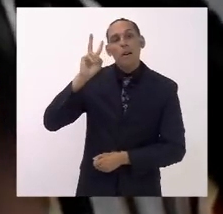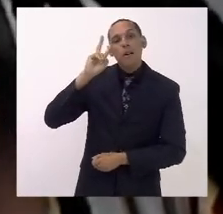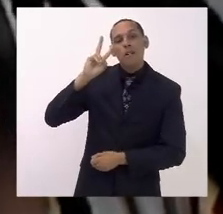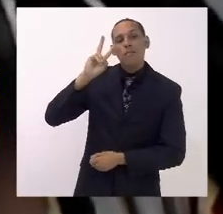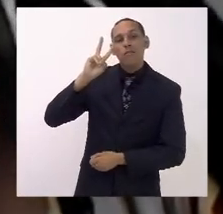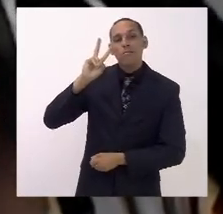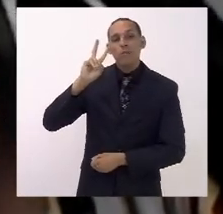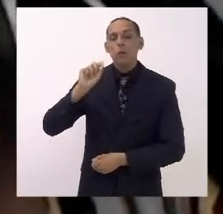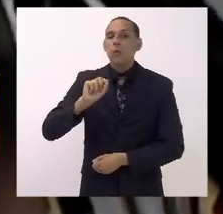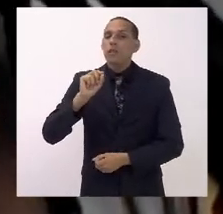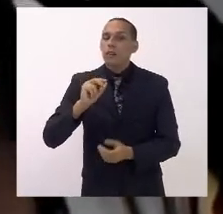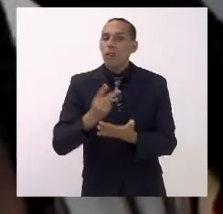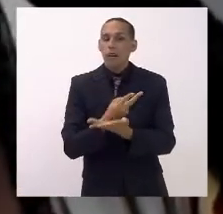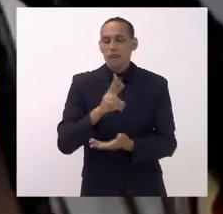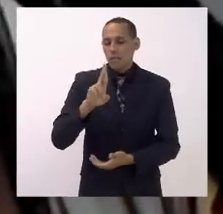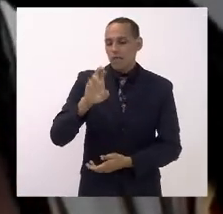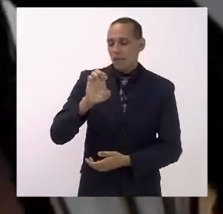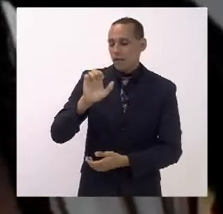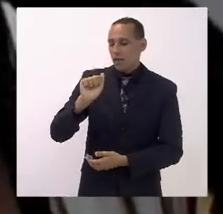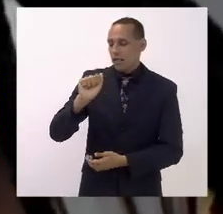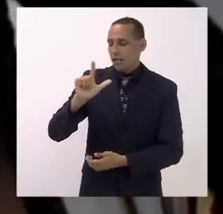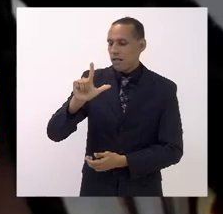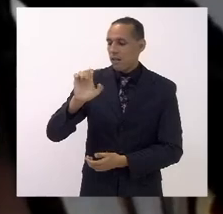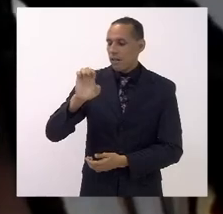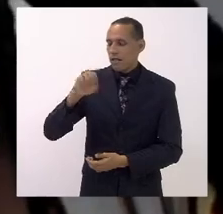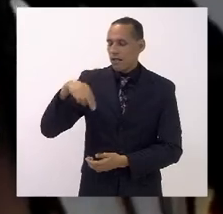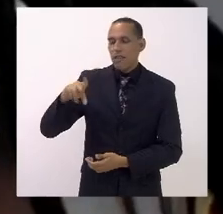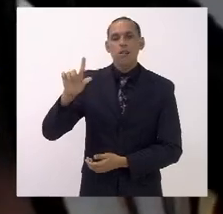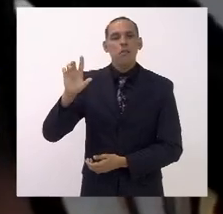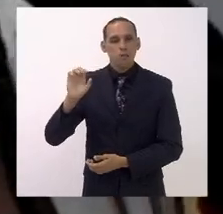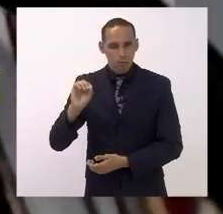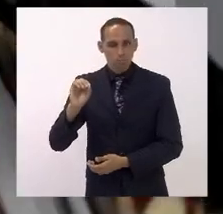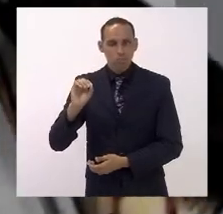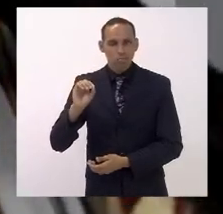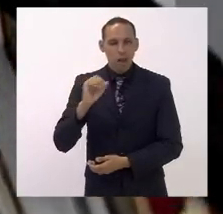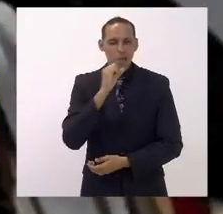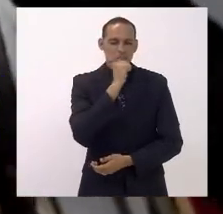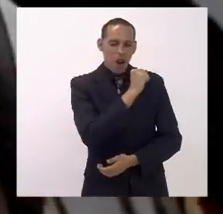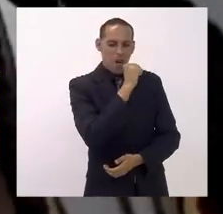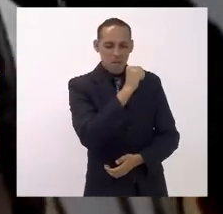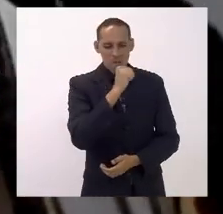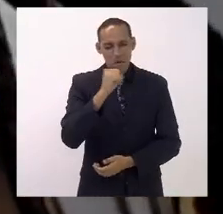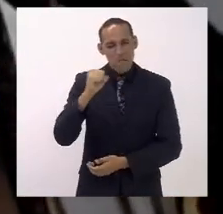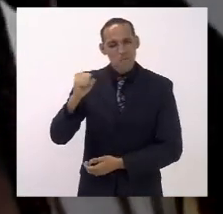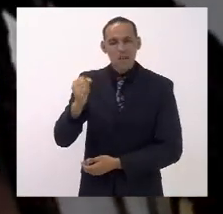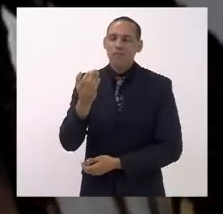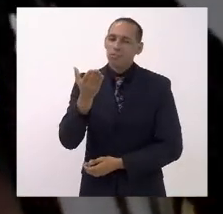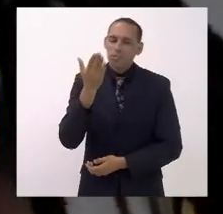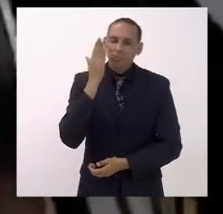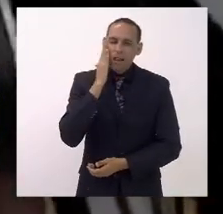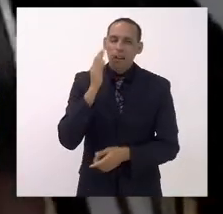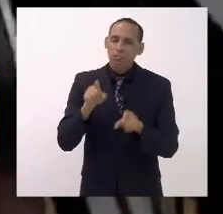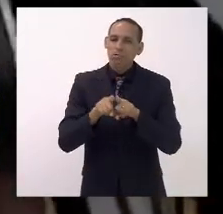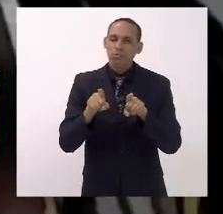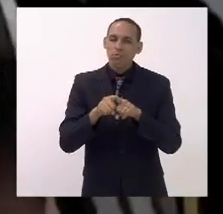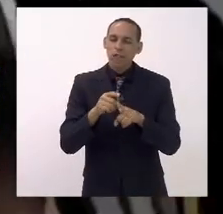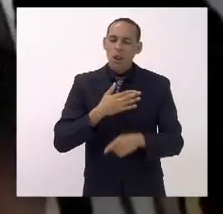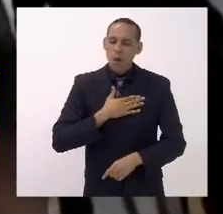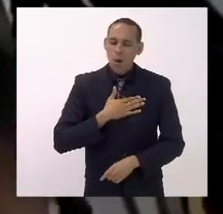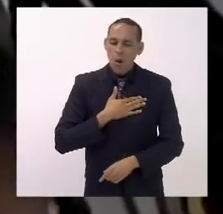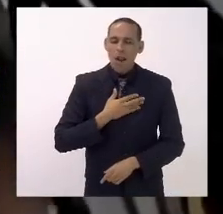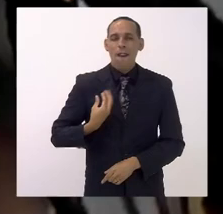o massacre em Realengo. Vossa Excelência é alguém que tem muito apreço também pela vida das crianças e